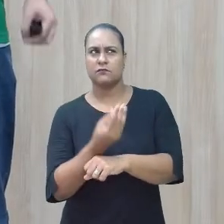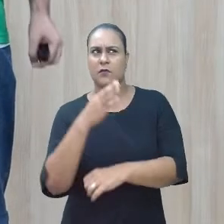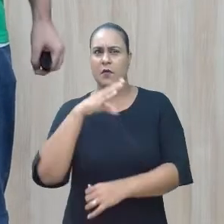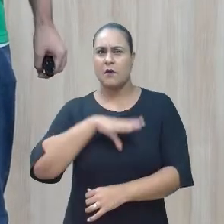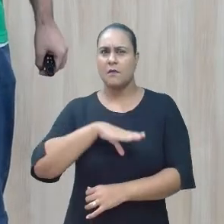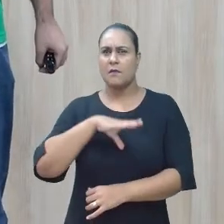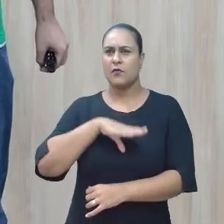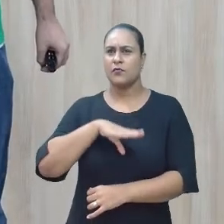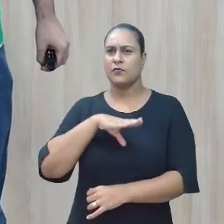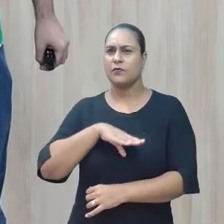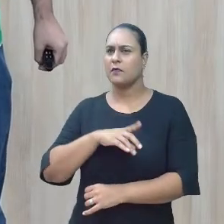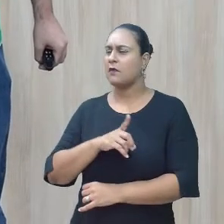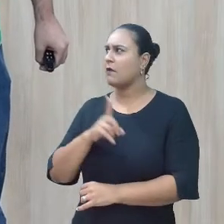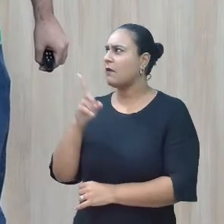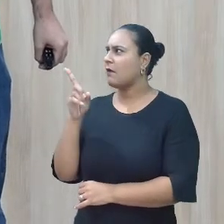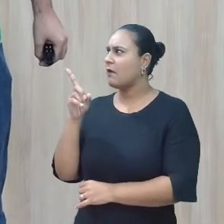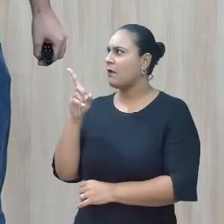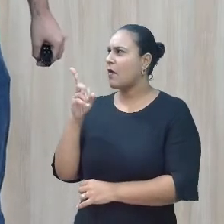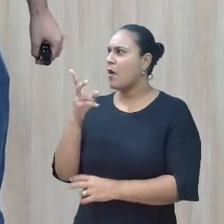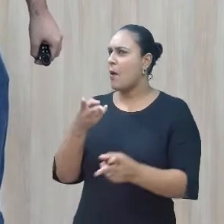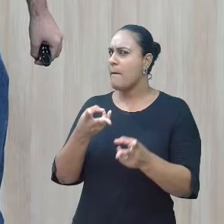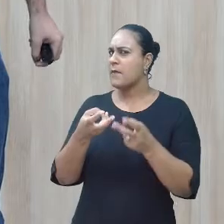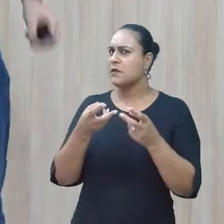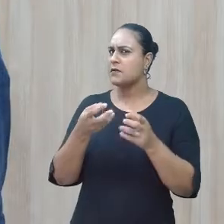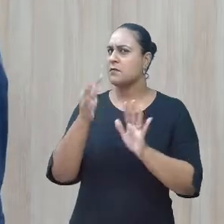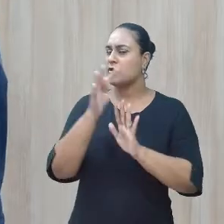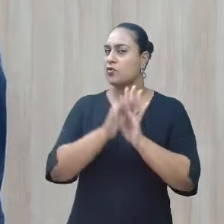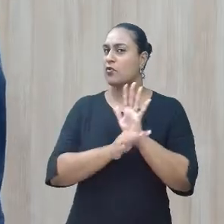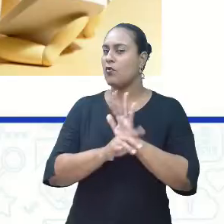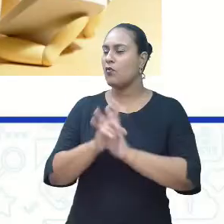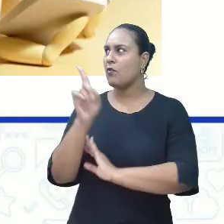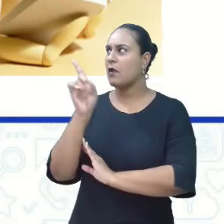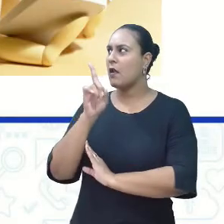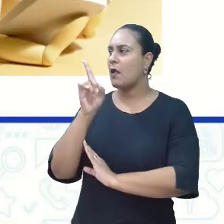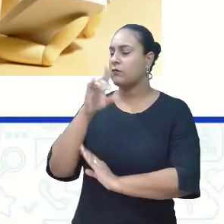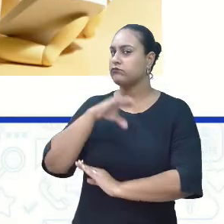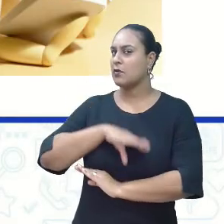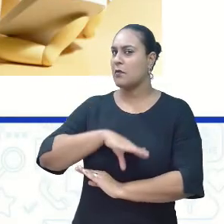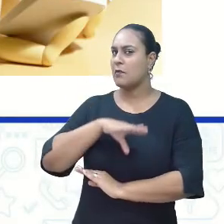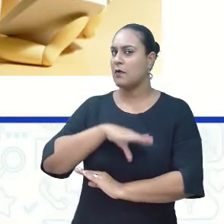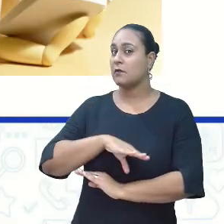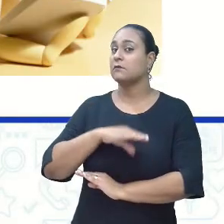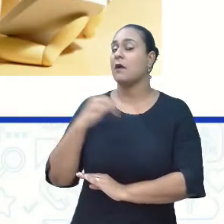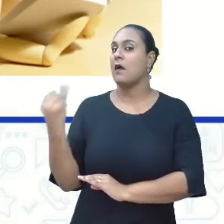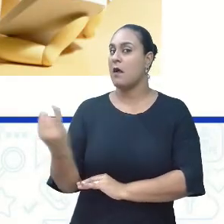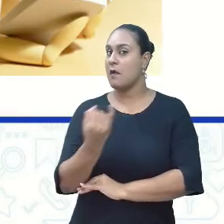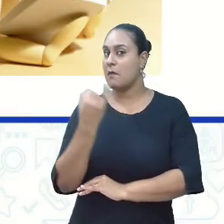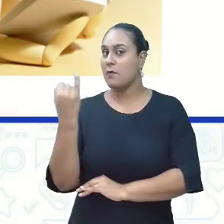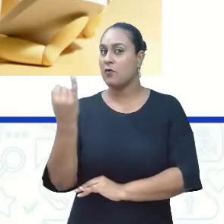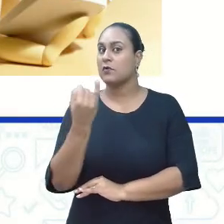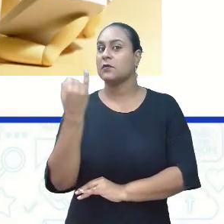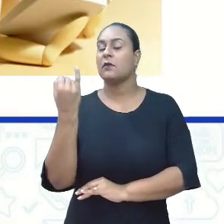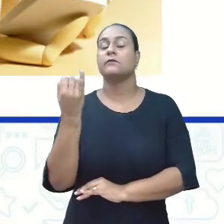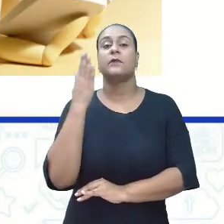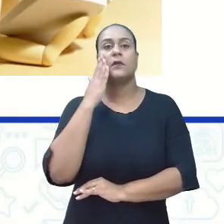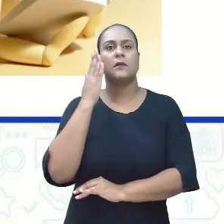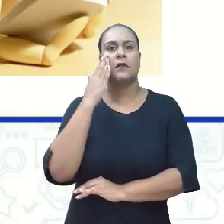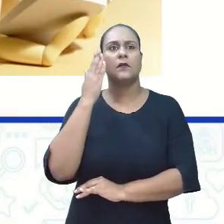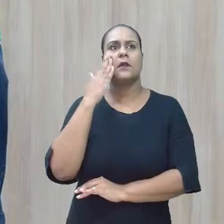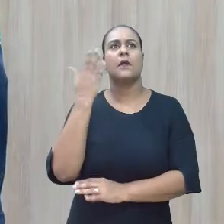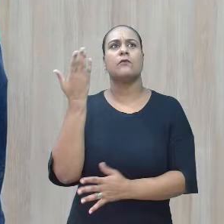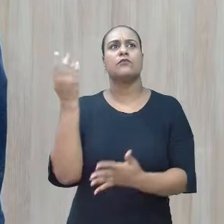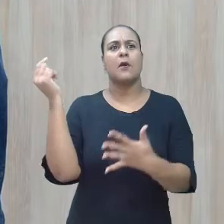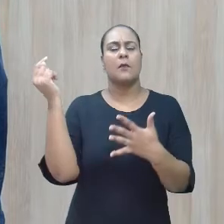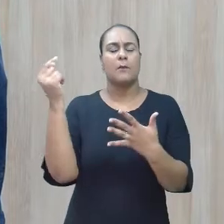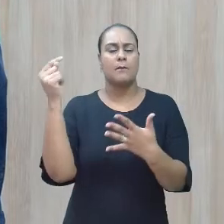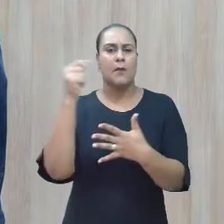ver na sua tela, interpretação de texto, lá em português, que é extremamente importante para você entender cada disciplina. Não só